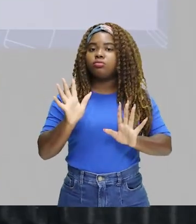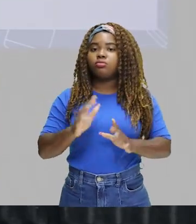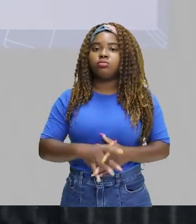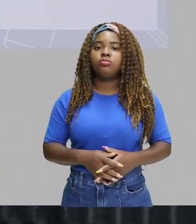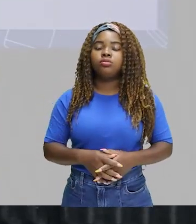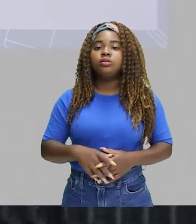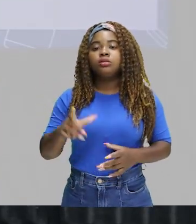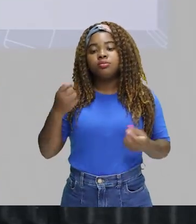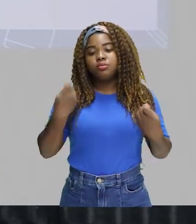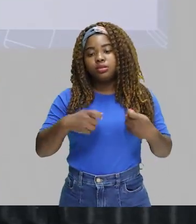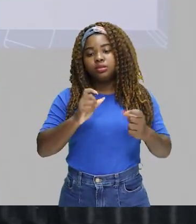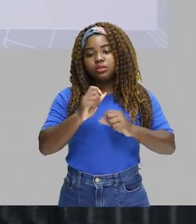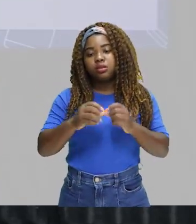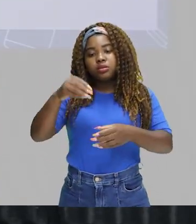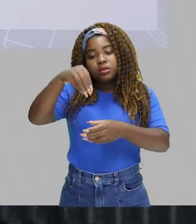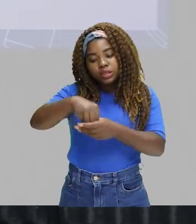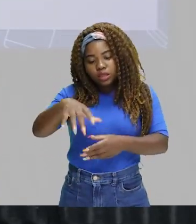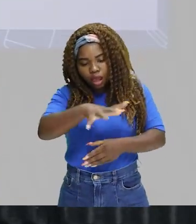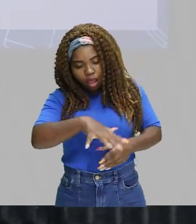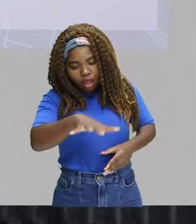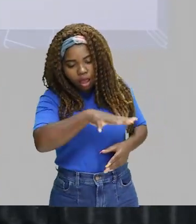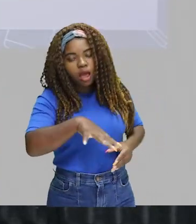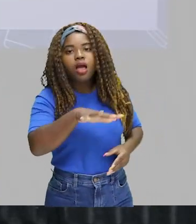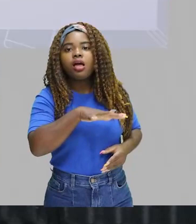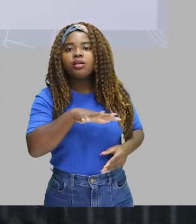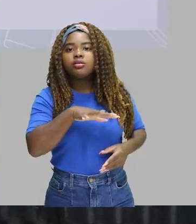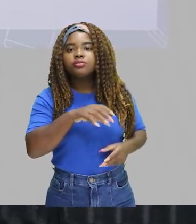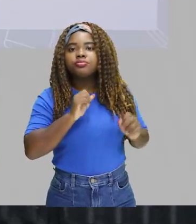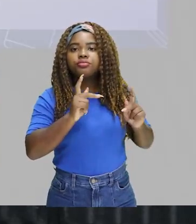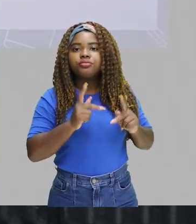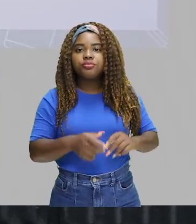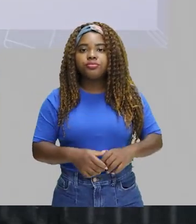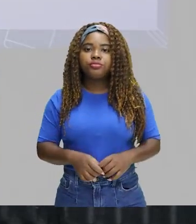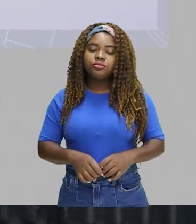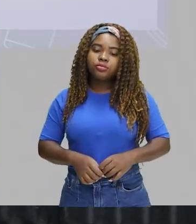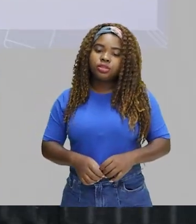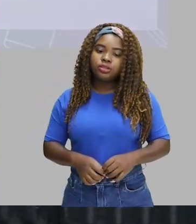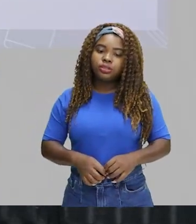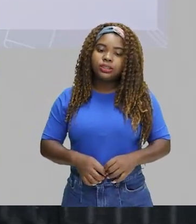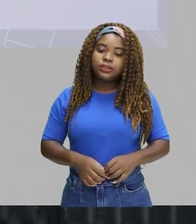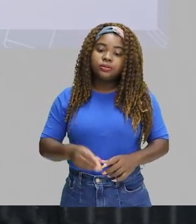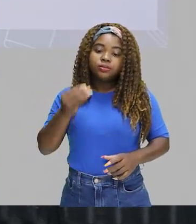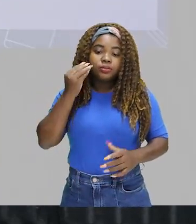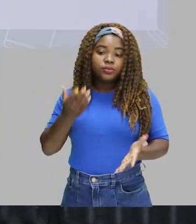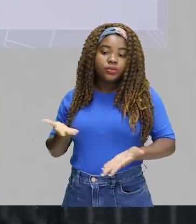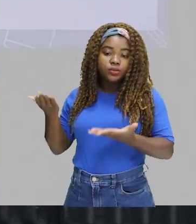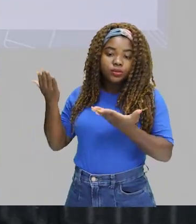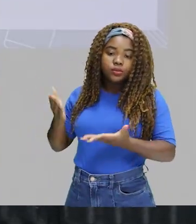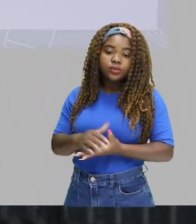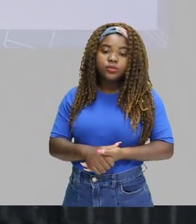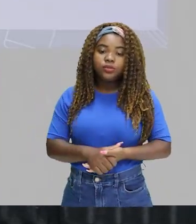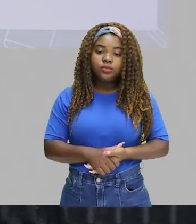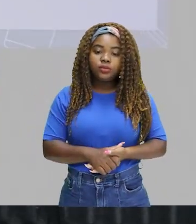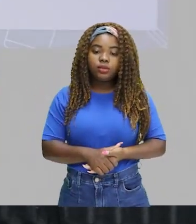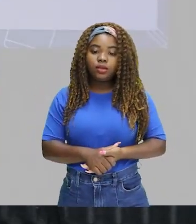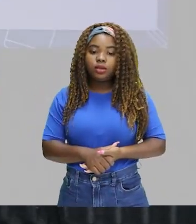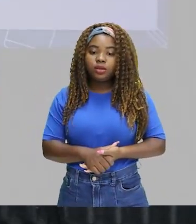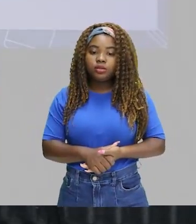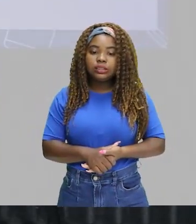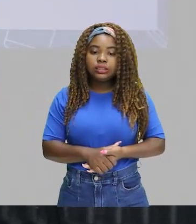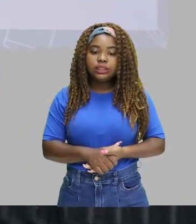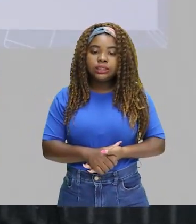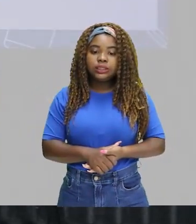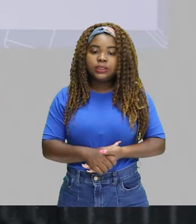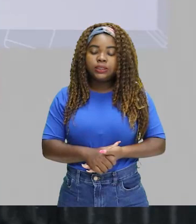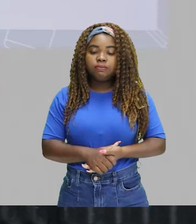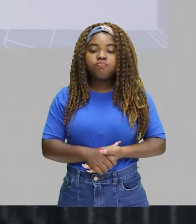que manter-se ali dentro da área de arremesso. Aqui ele vai tentar buscar o equilíbrio. Ó. Após a imagem, ele tem,